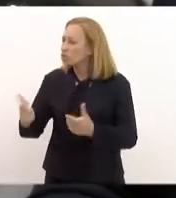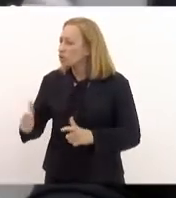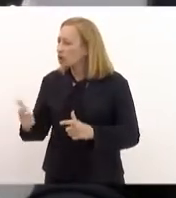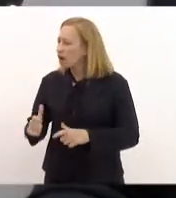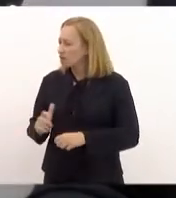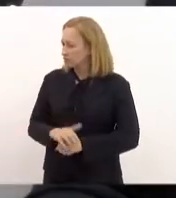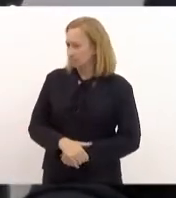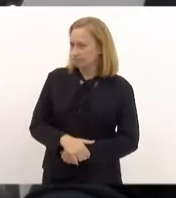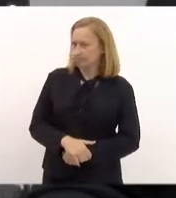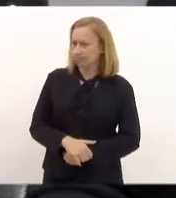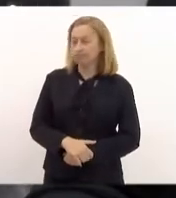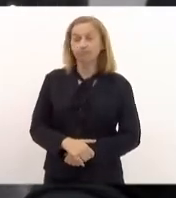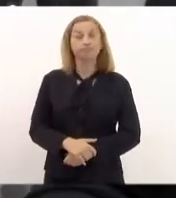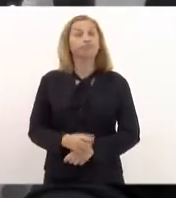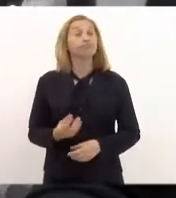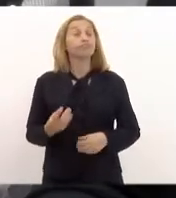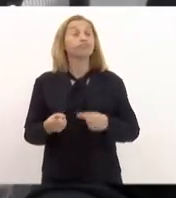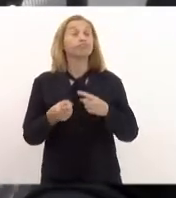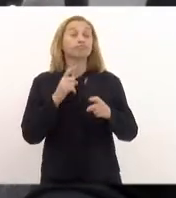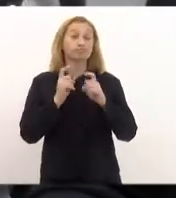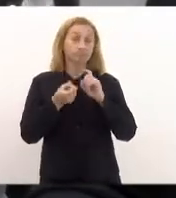entra exatamente nessa discussão